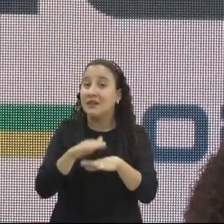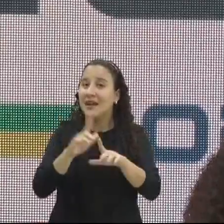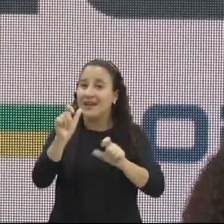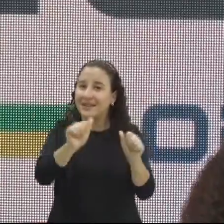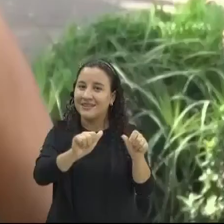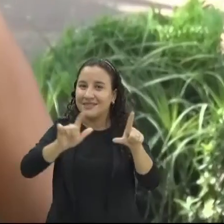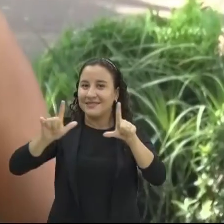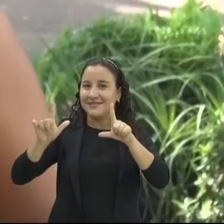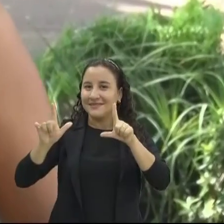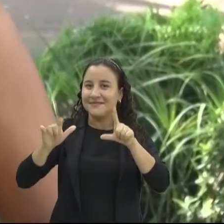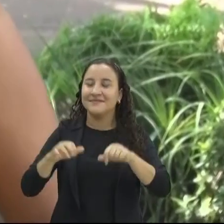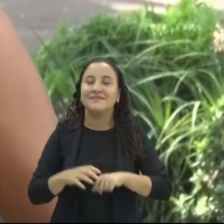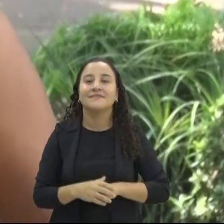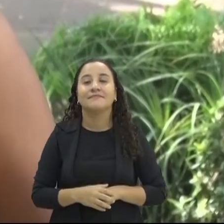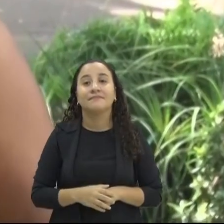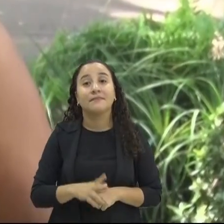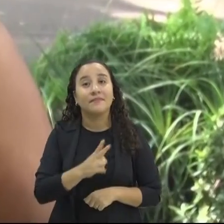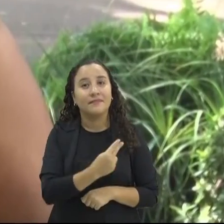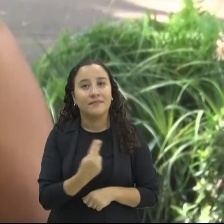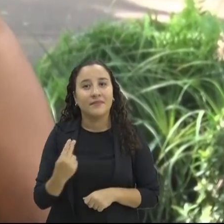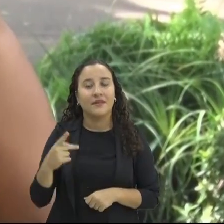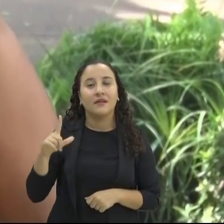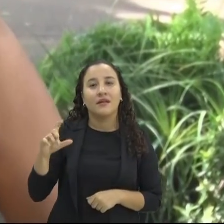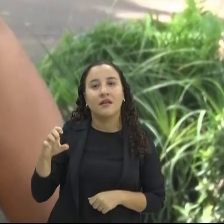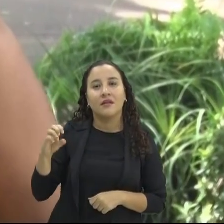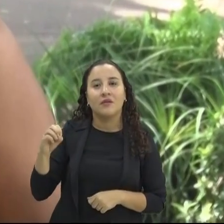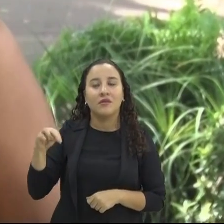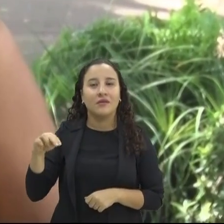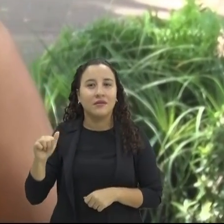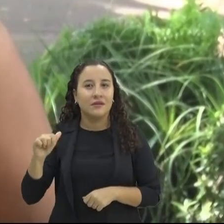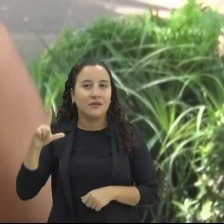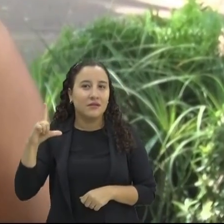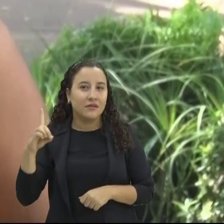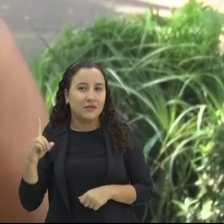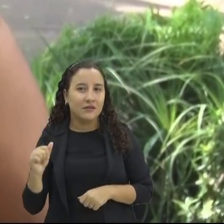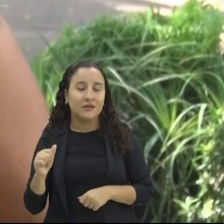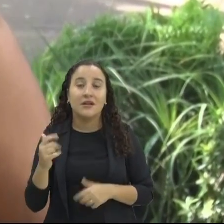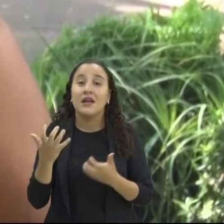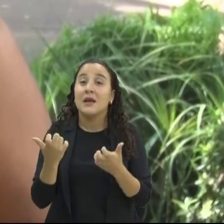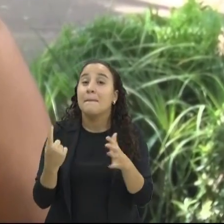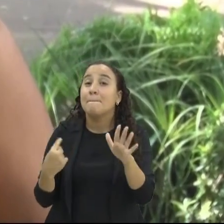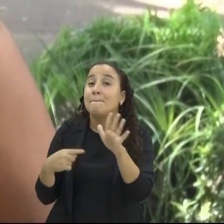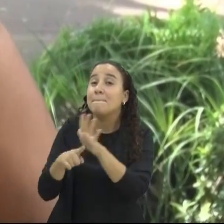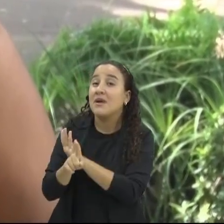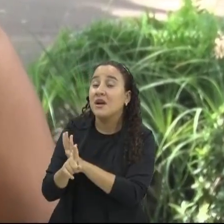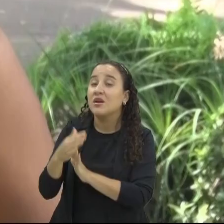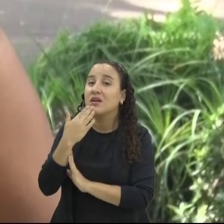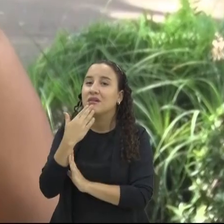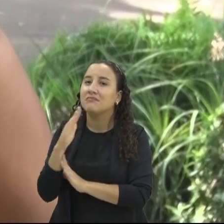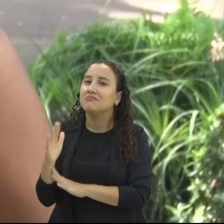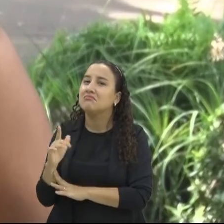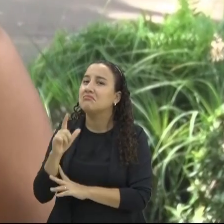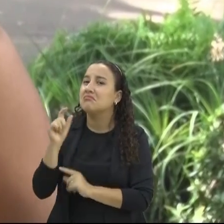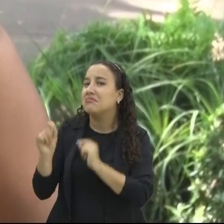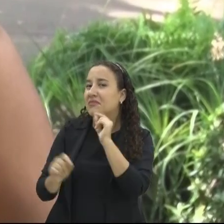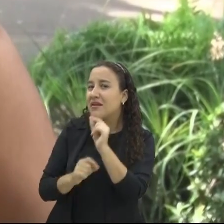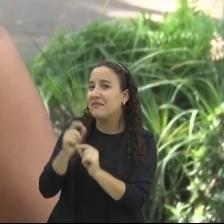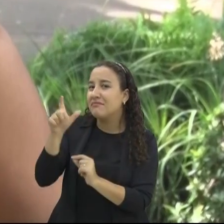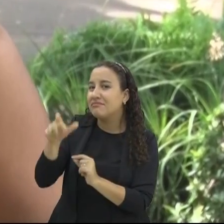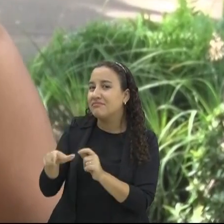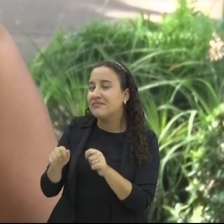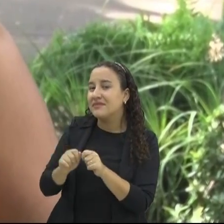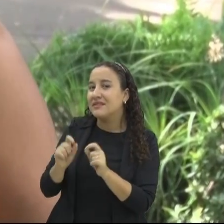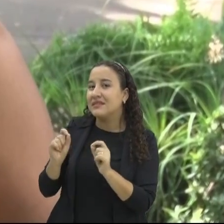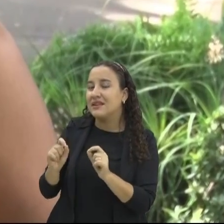eleitor. Meu nome é Leonardo. Eu gostaria de perguntar para os candidatos o que é que eles vão fazer